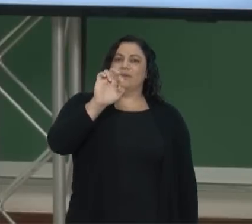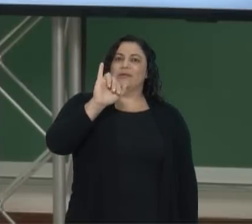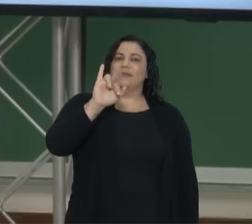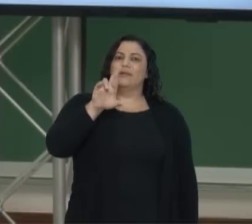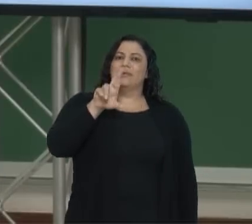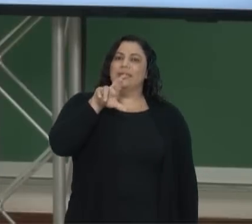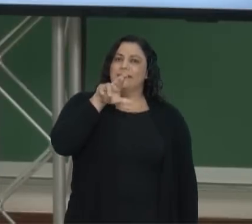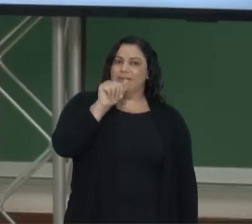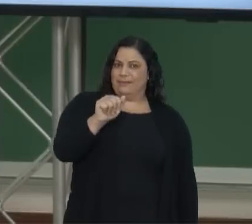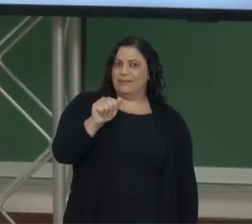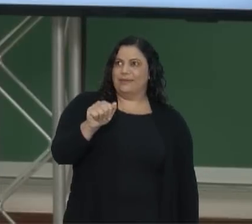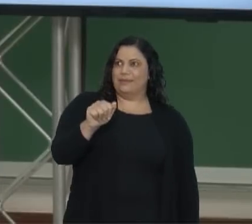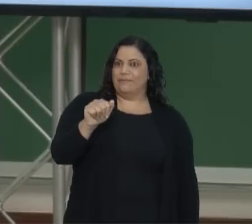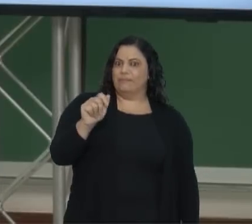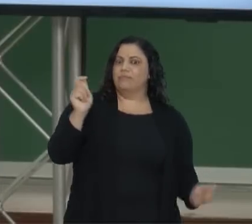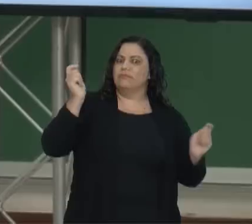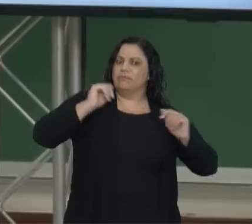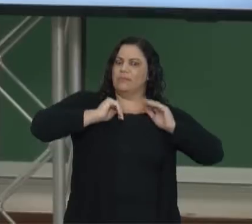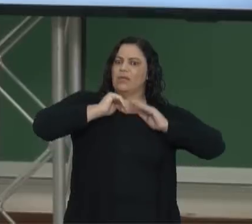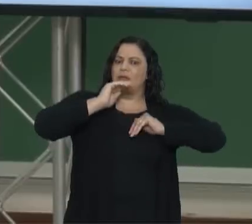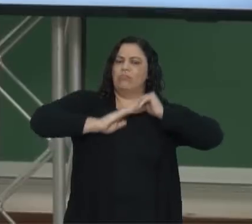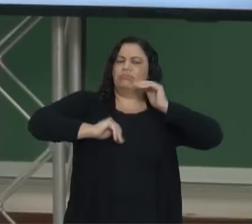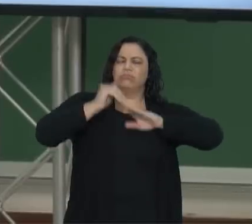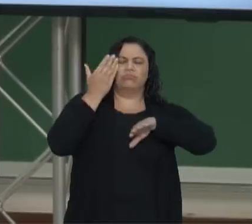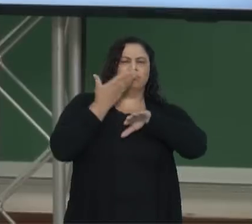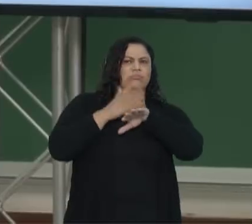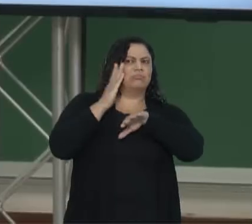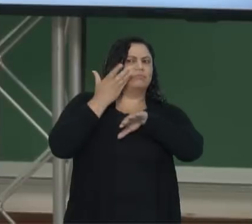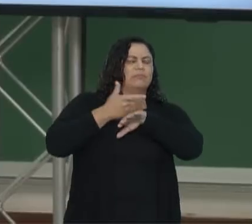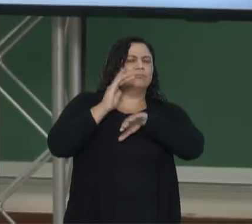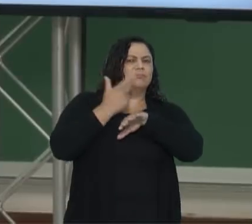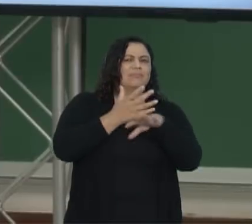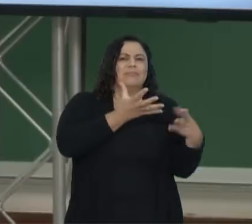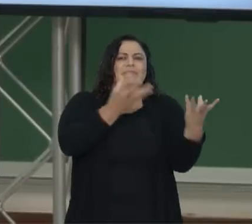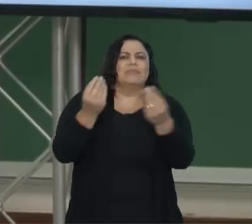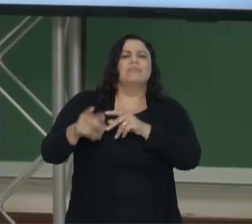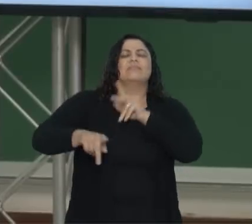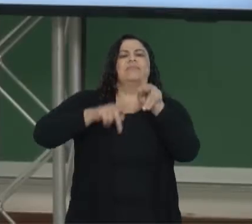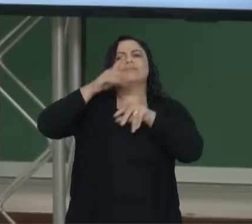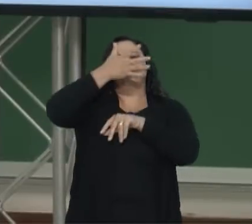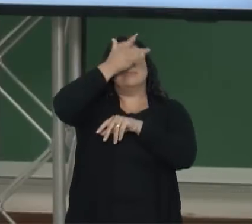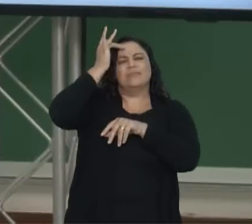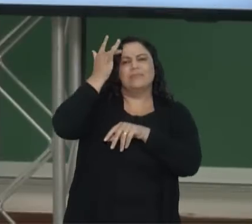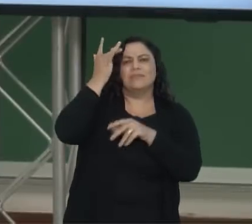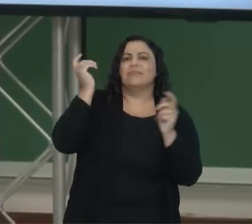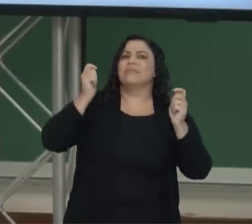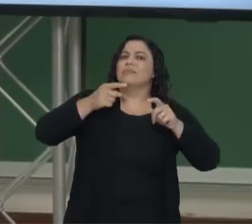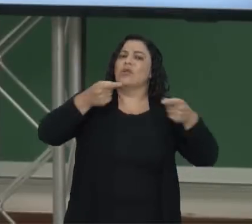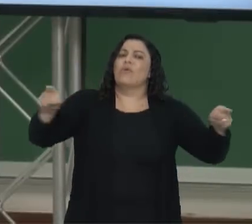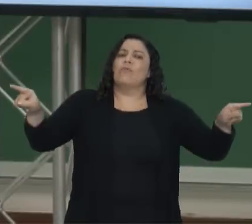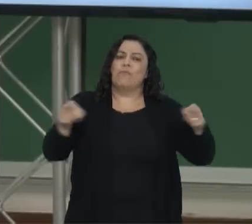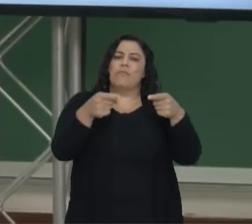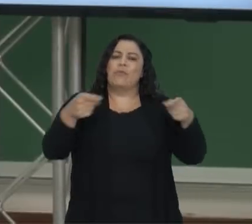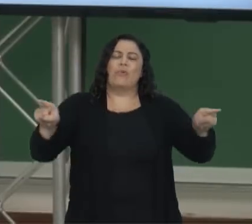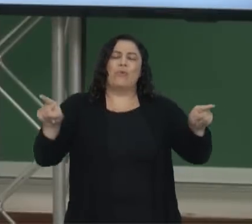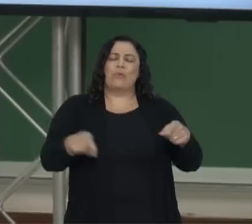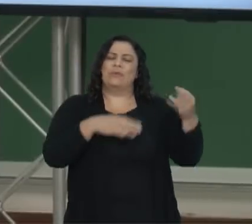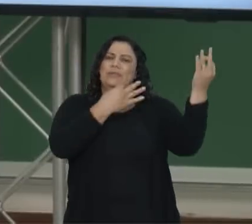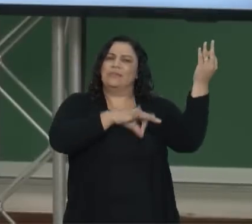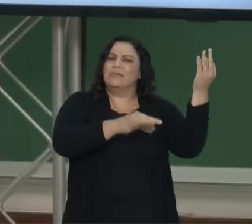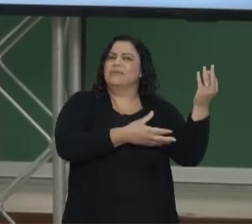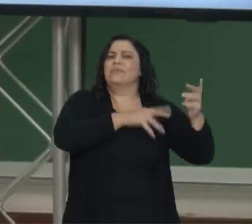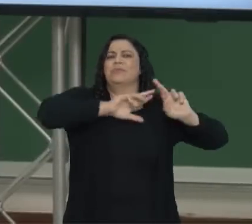muitas vezes como uma filosofia de vida, com algumas características específicas, com músicas, com instrumentos. Todas